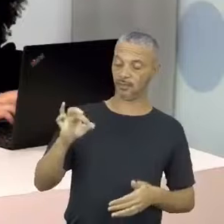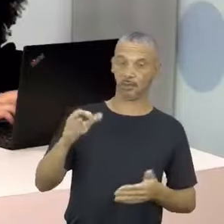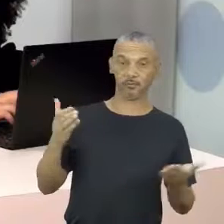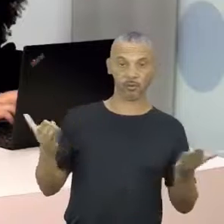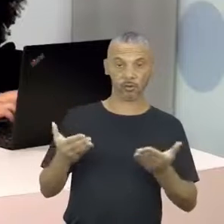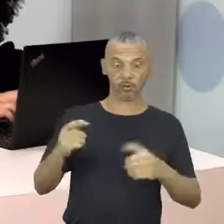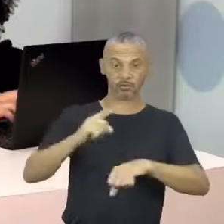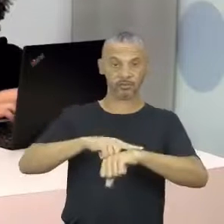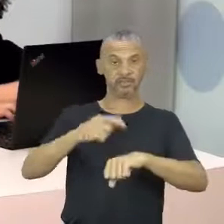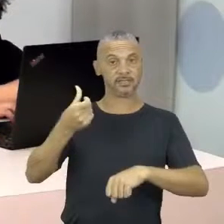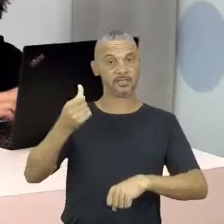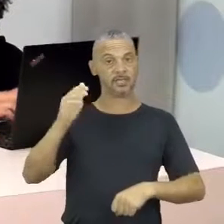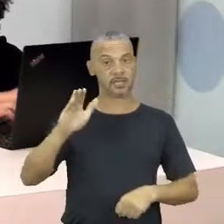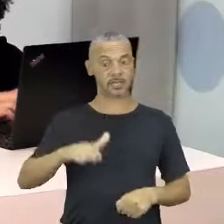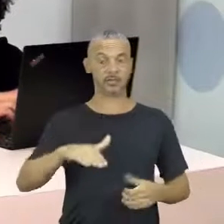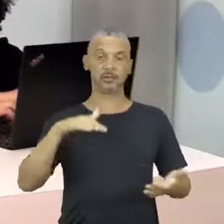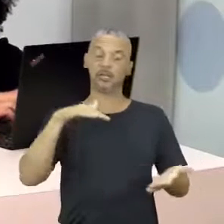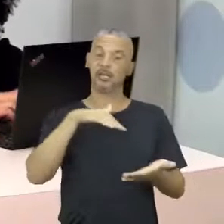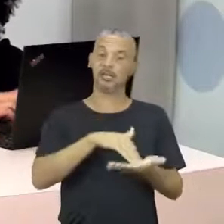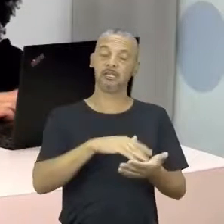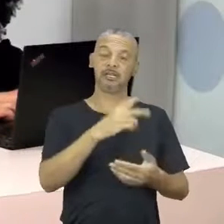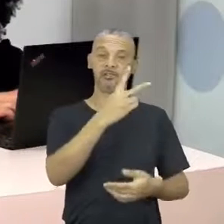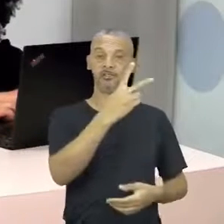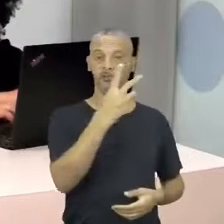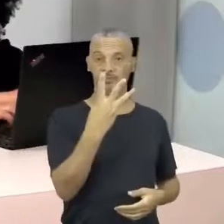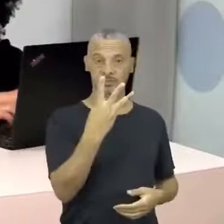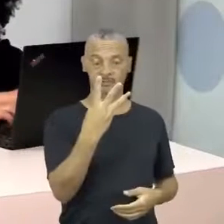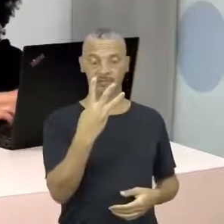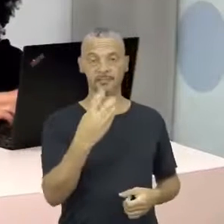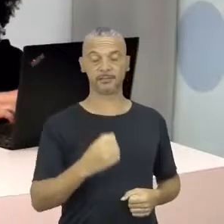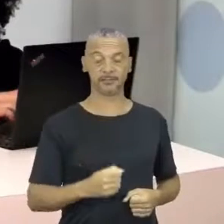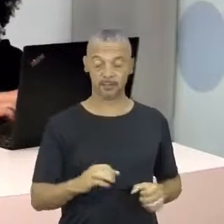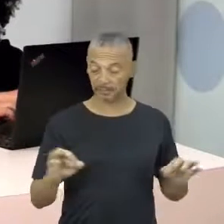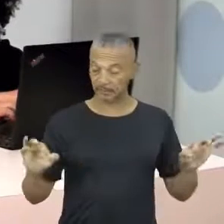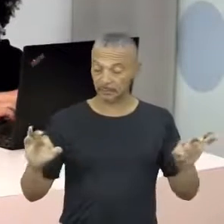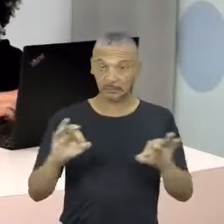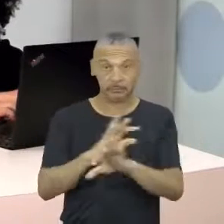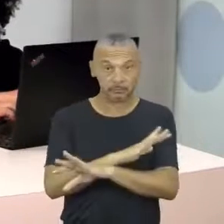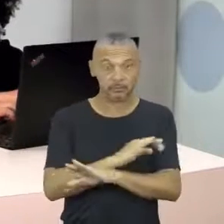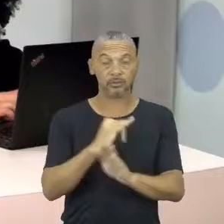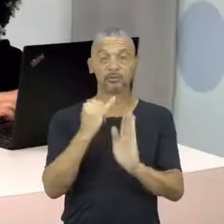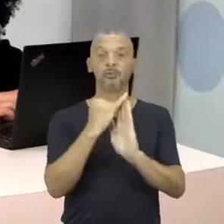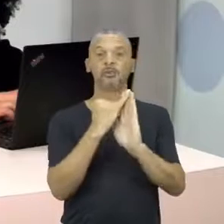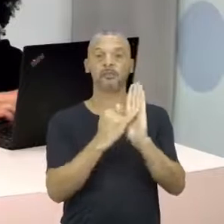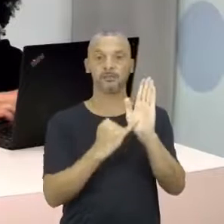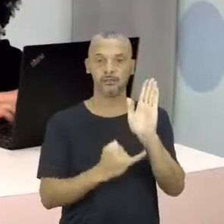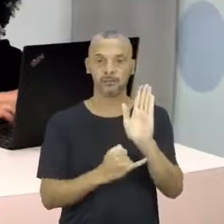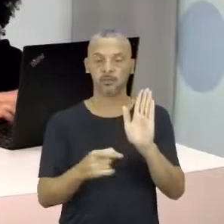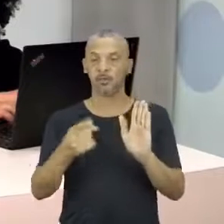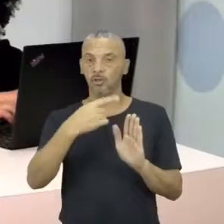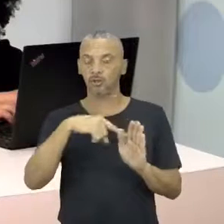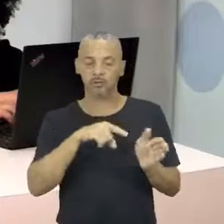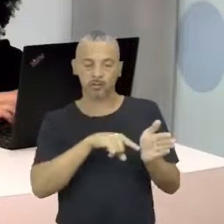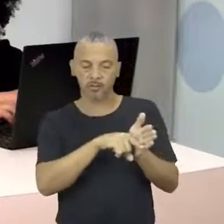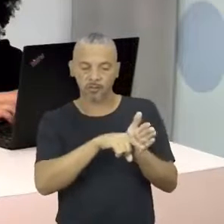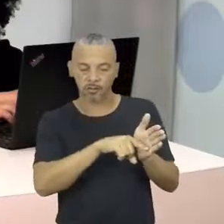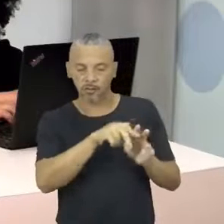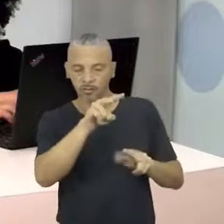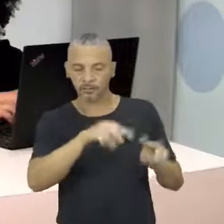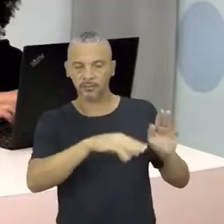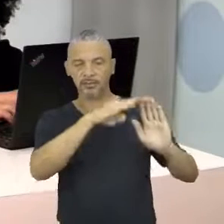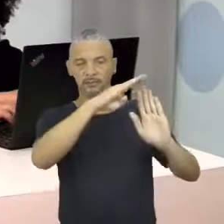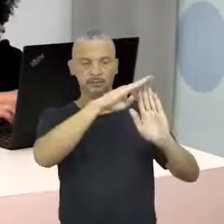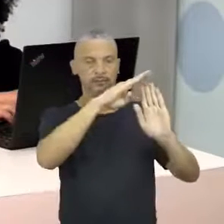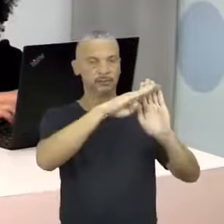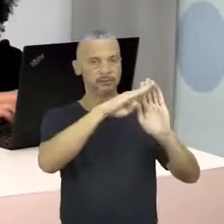hoje às 18 horas, até o dia 23. Depois que você faz a inscrição, a gente precisa começar a classificar. A gente vai falar sobre